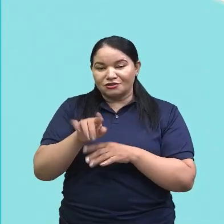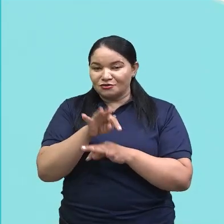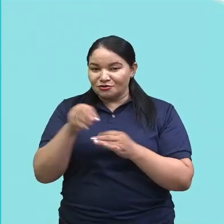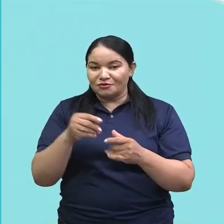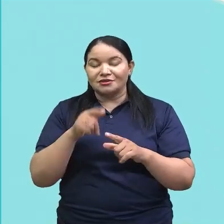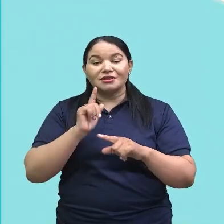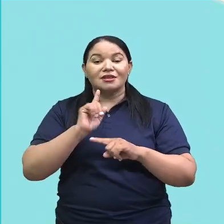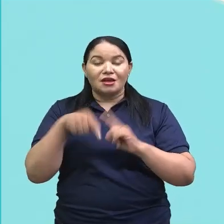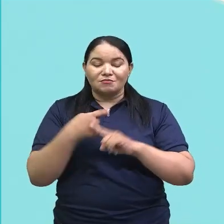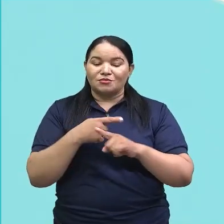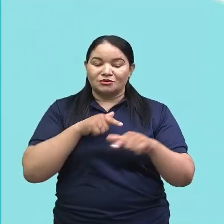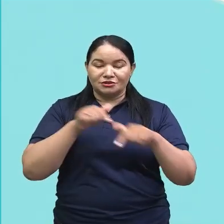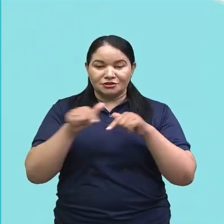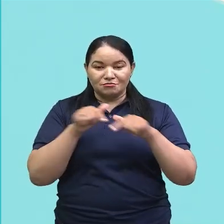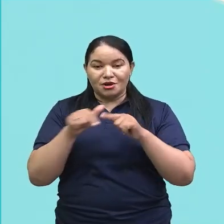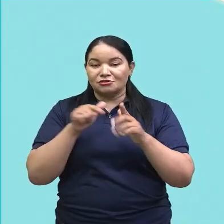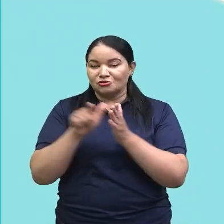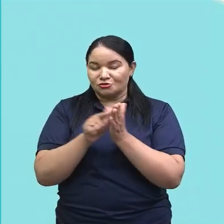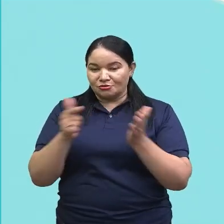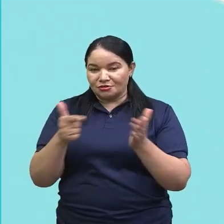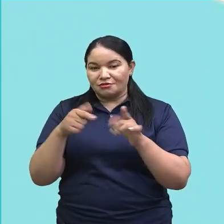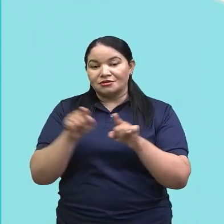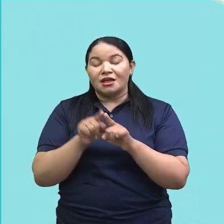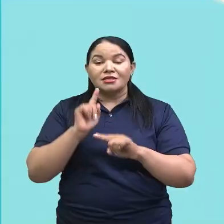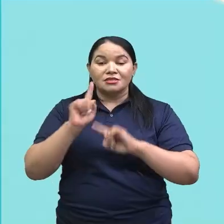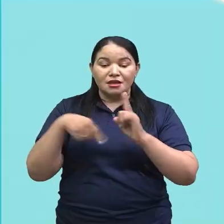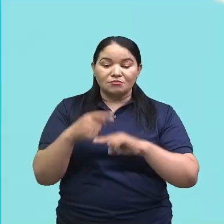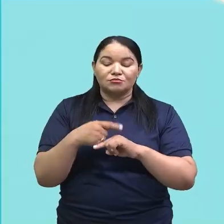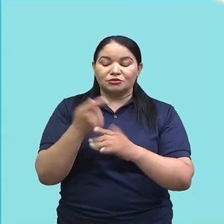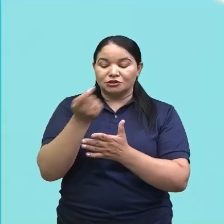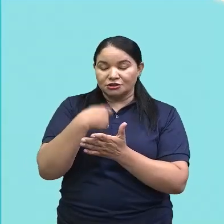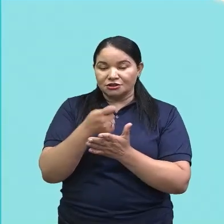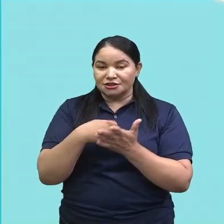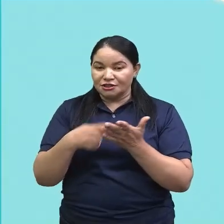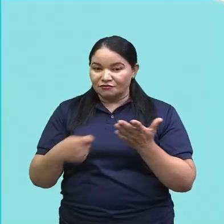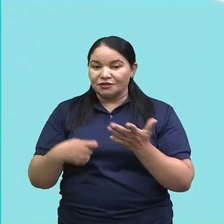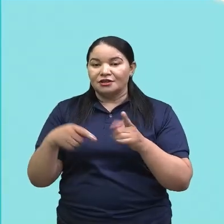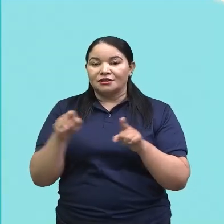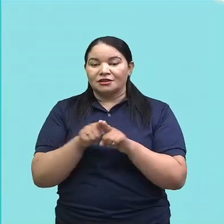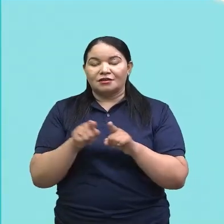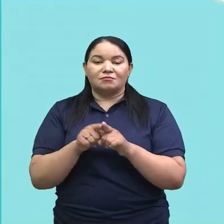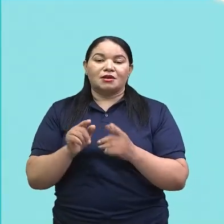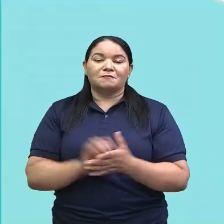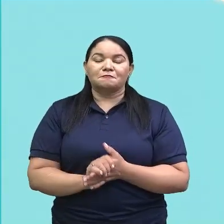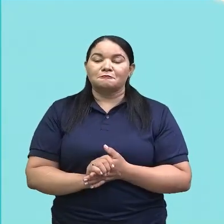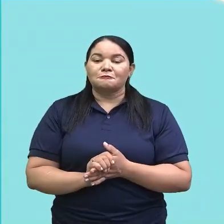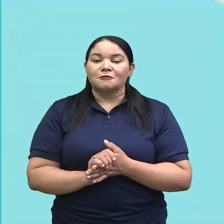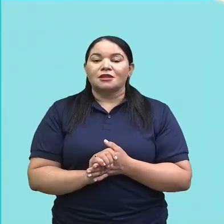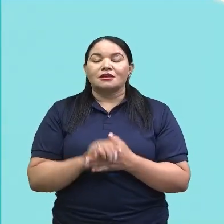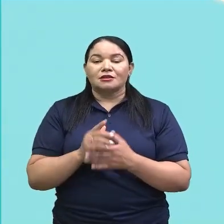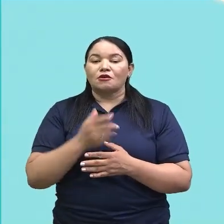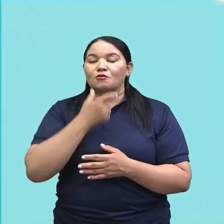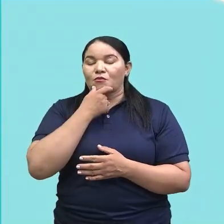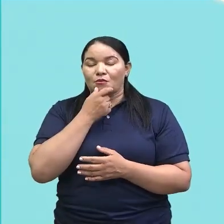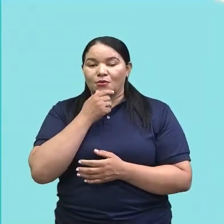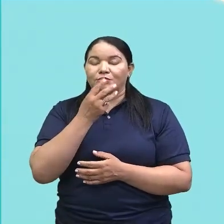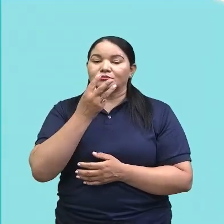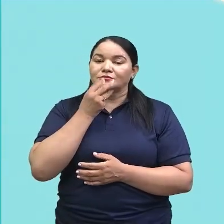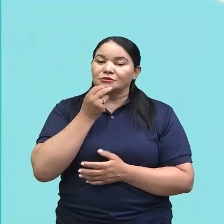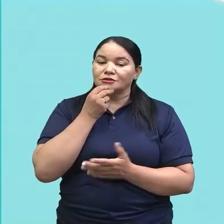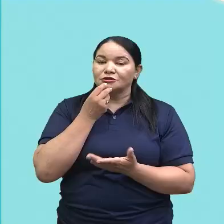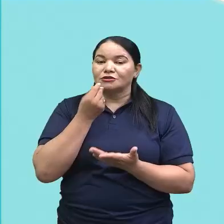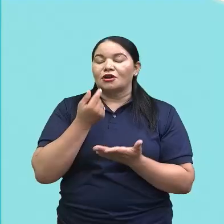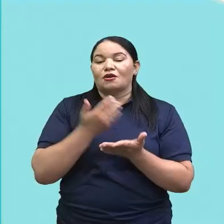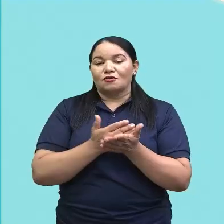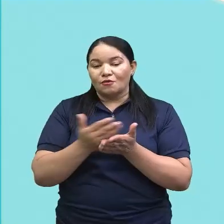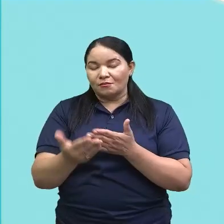com a publicação de suas obras mesmo, ele escrevia nos jornais. Houve aí, de fato, o Machado de Assis como autor, né?